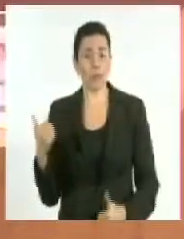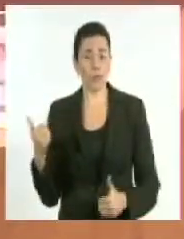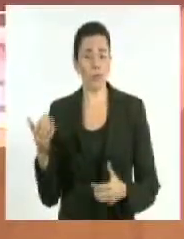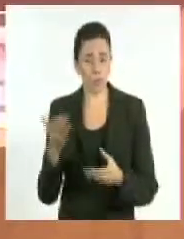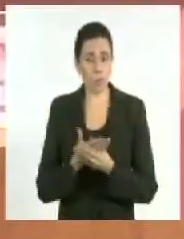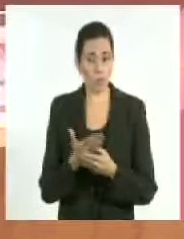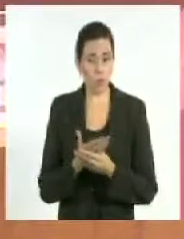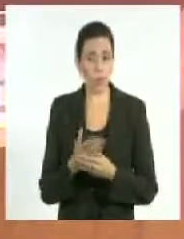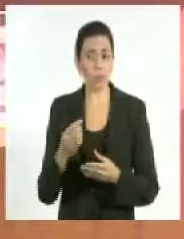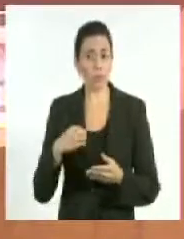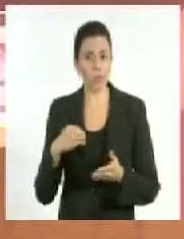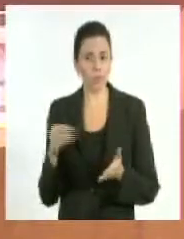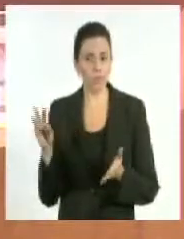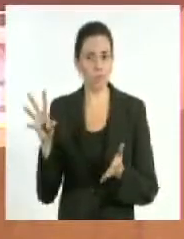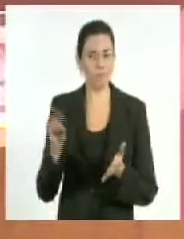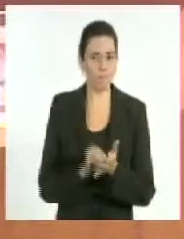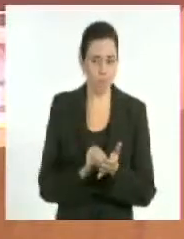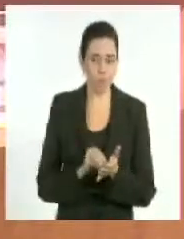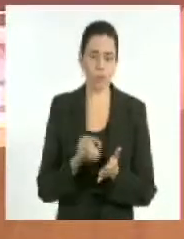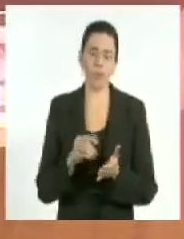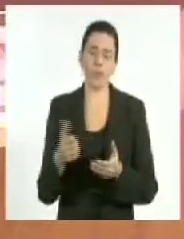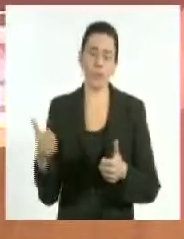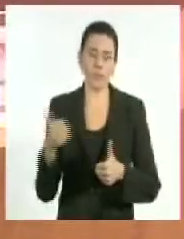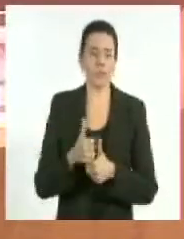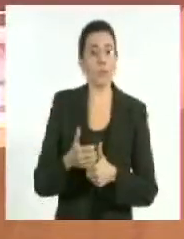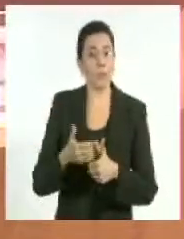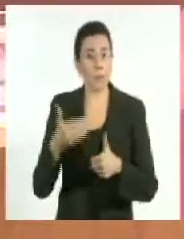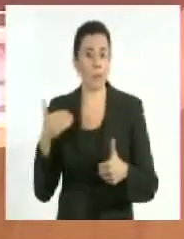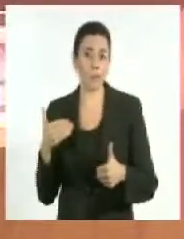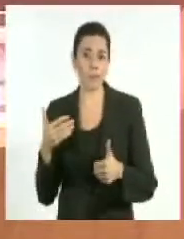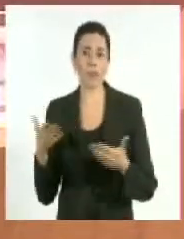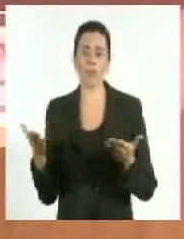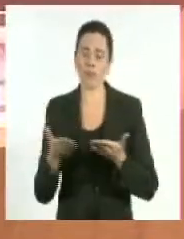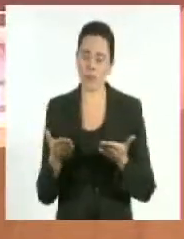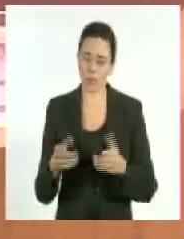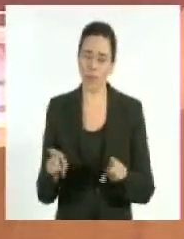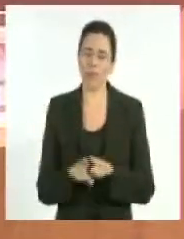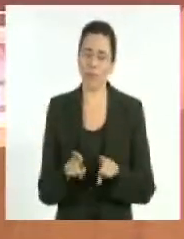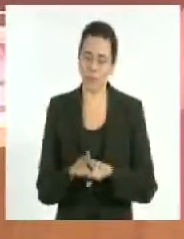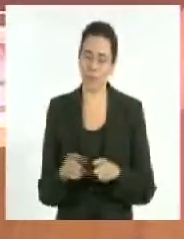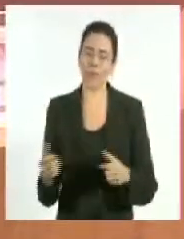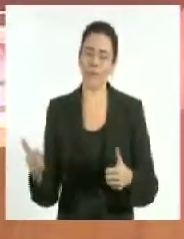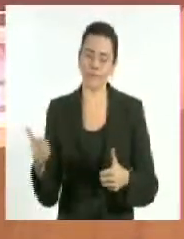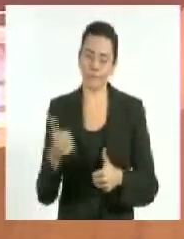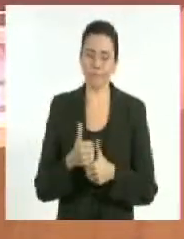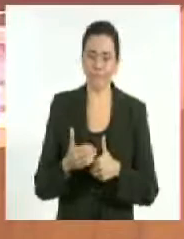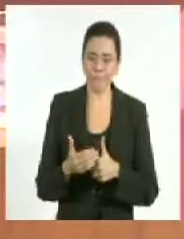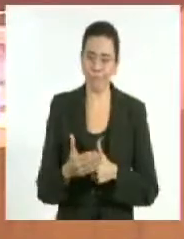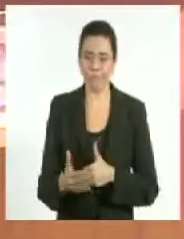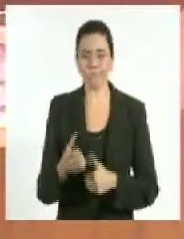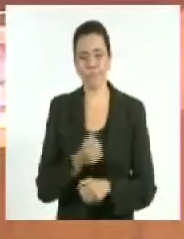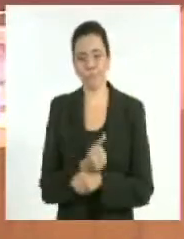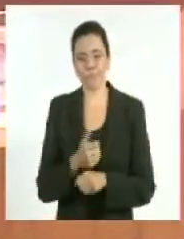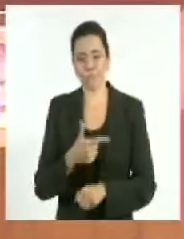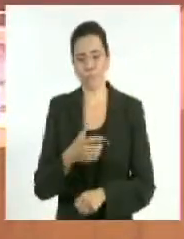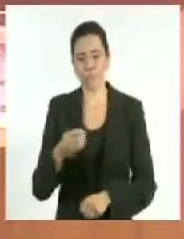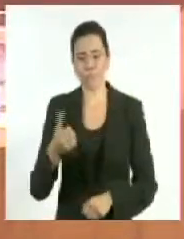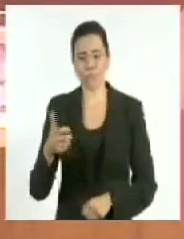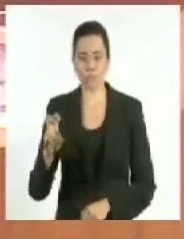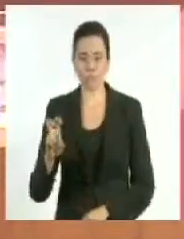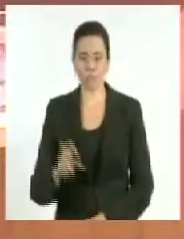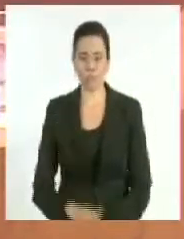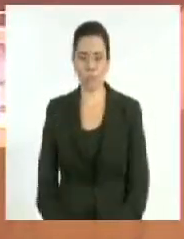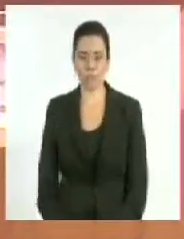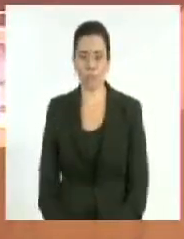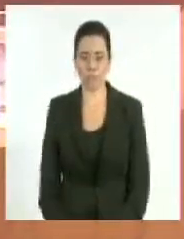4 de fevereiro de 2015. Deputado Max, uma parte, por gentileza. Deputado Glaubert. Deputado Glauber. Após o deputado Rafael. Pois não.